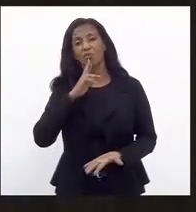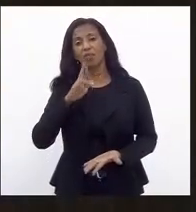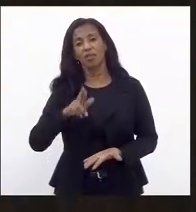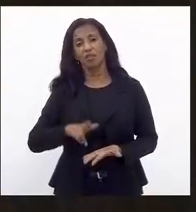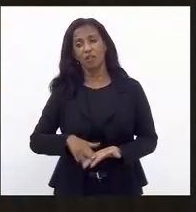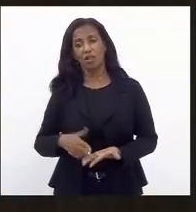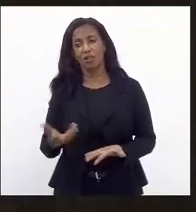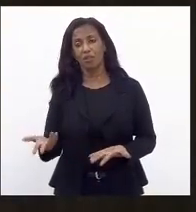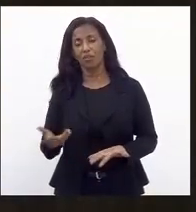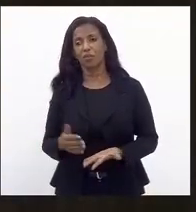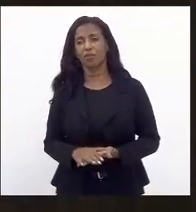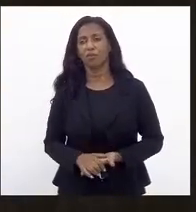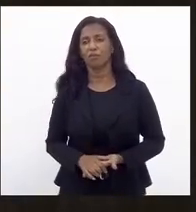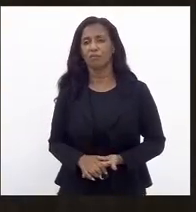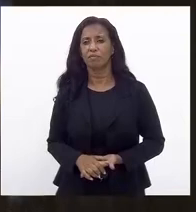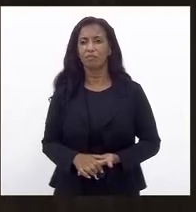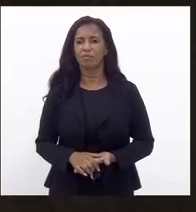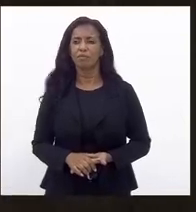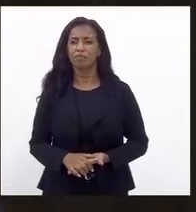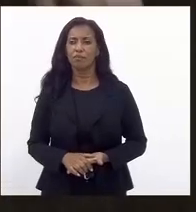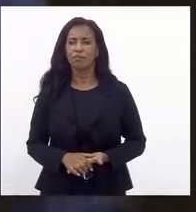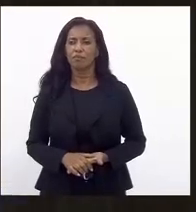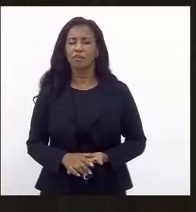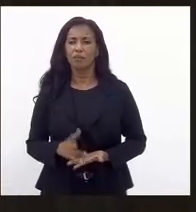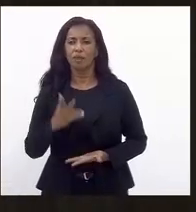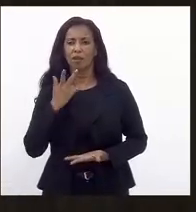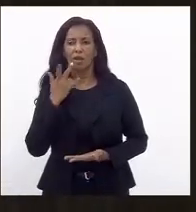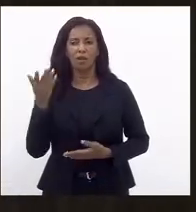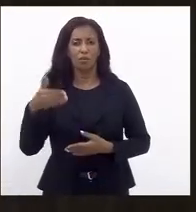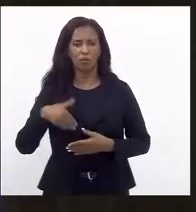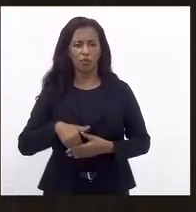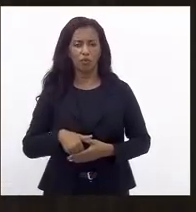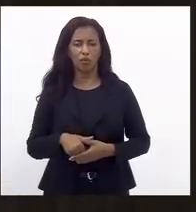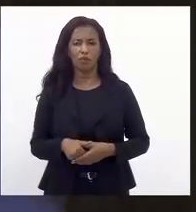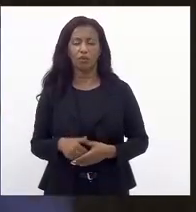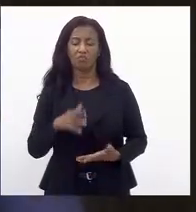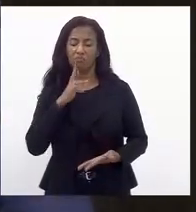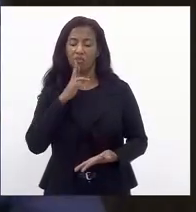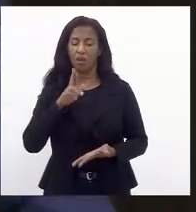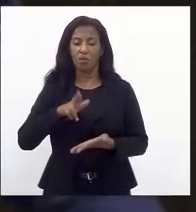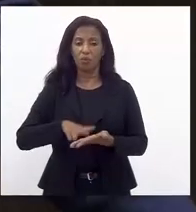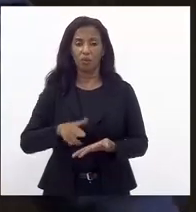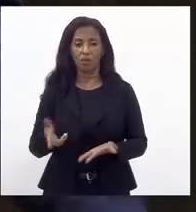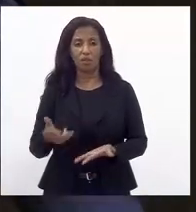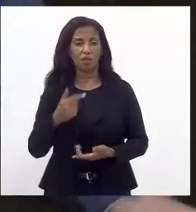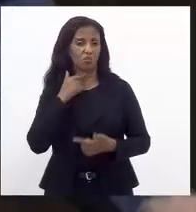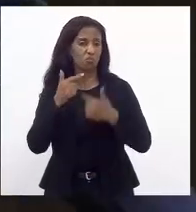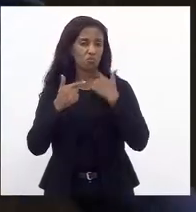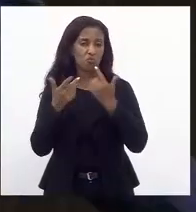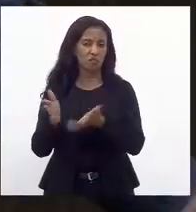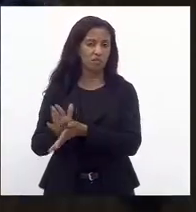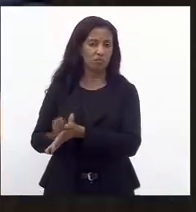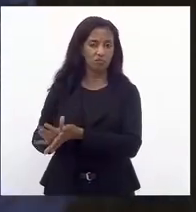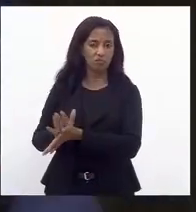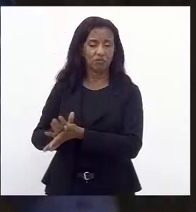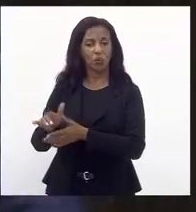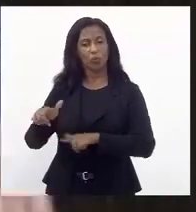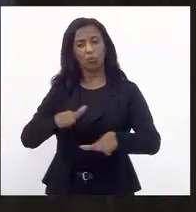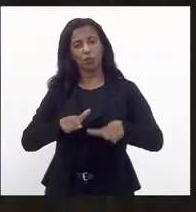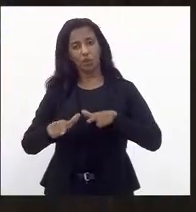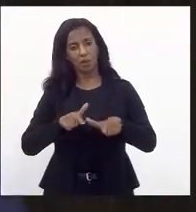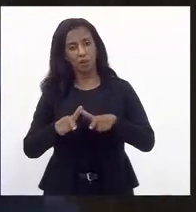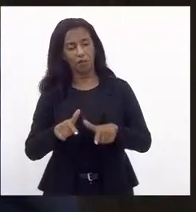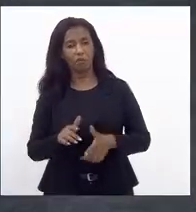exatamente deu dá o meu voto reconhecendo Sem dúvida alguma o